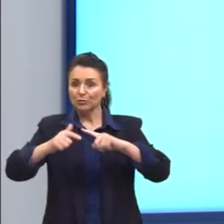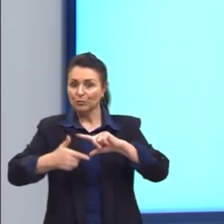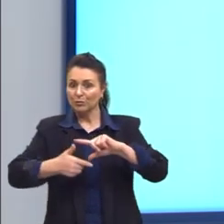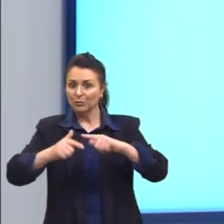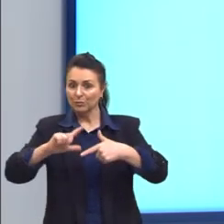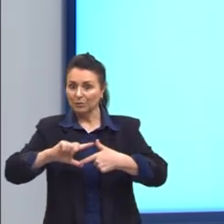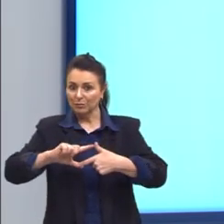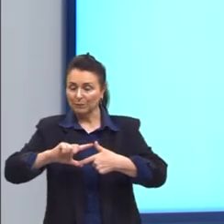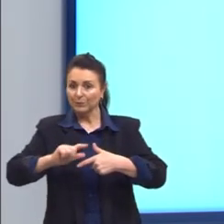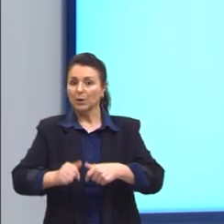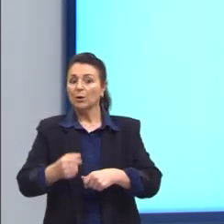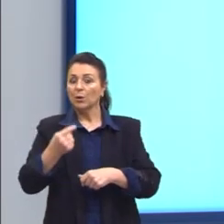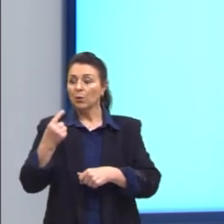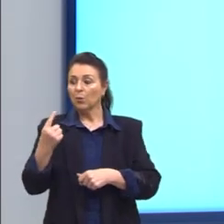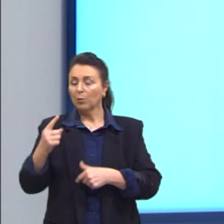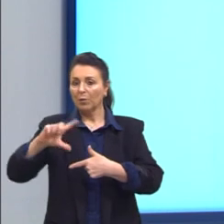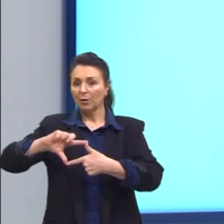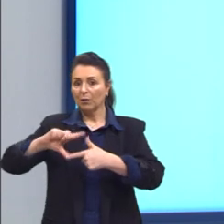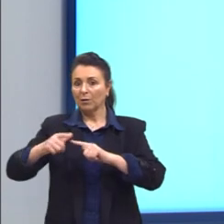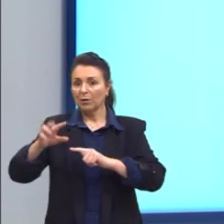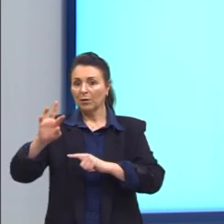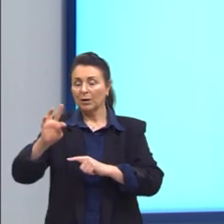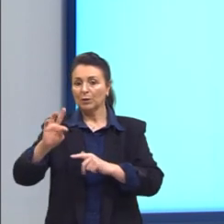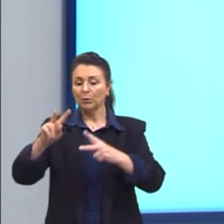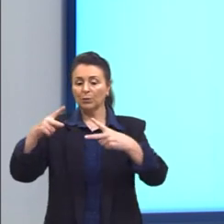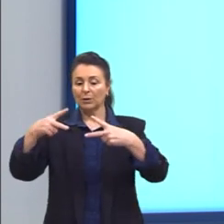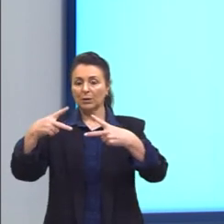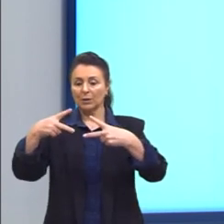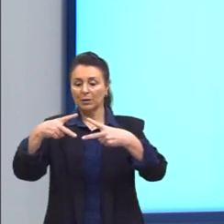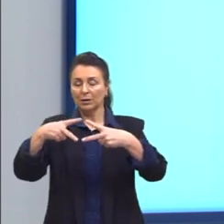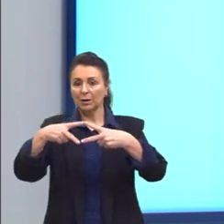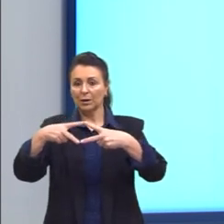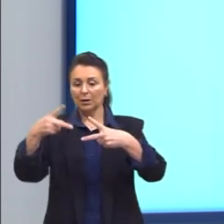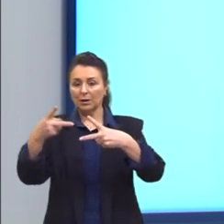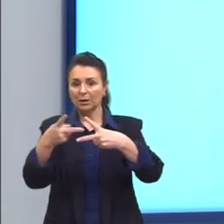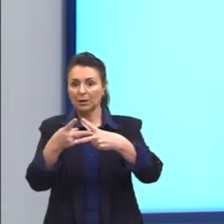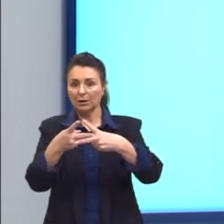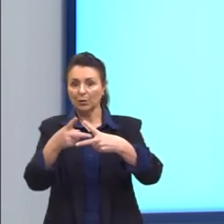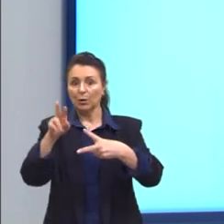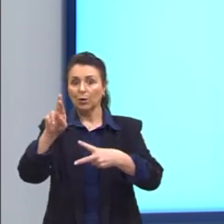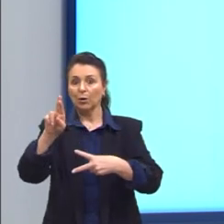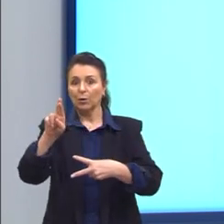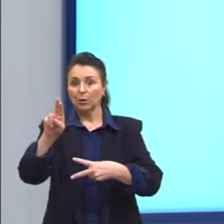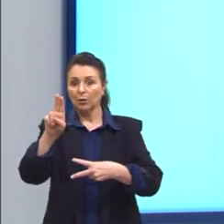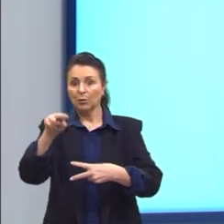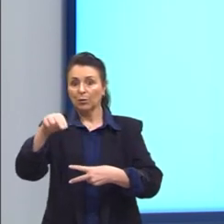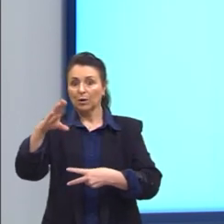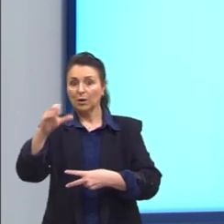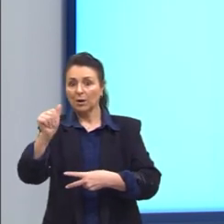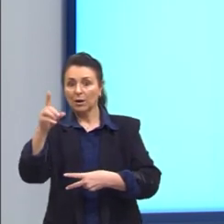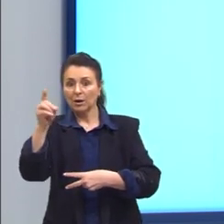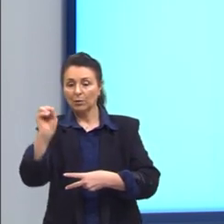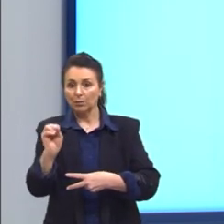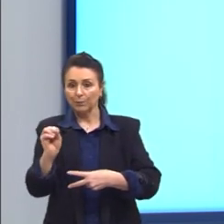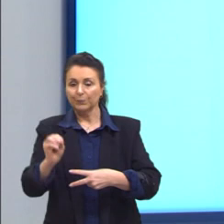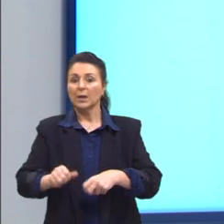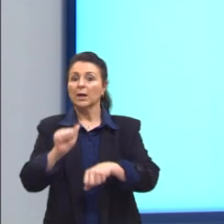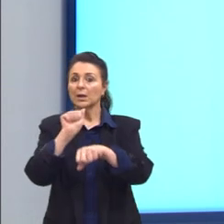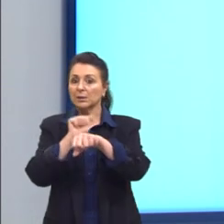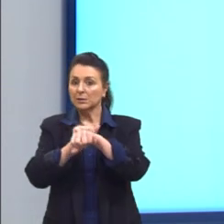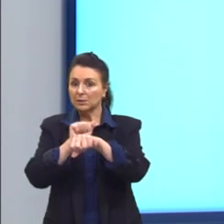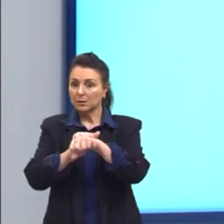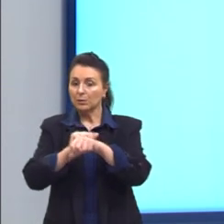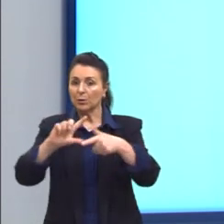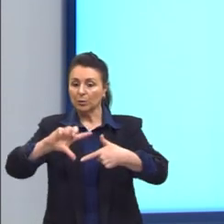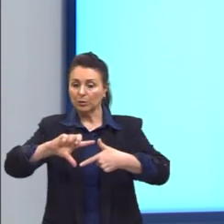uma delas terá a forma de um tetraedro truncado esse sólido gerado a partir de